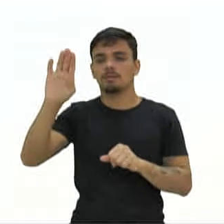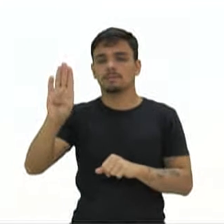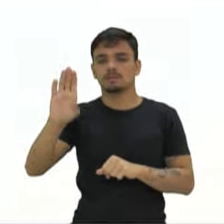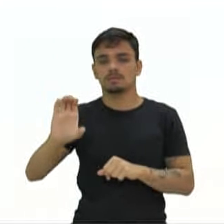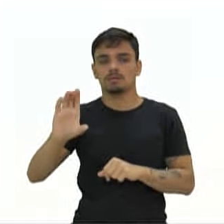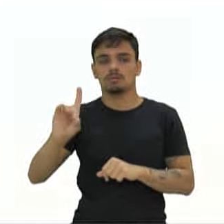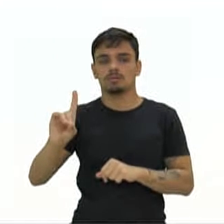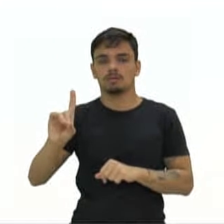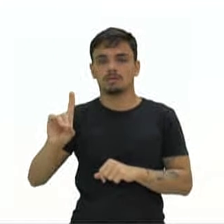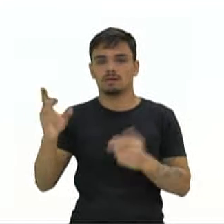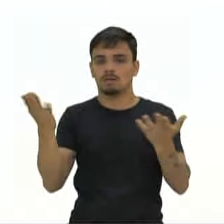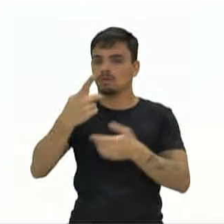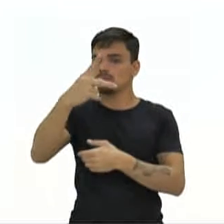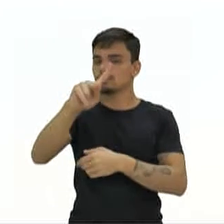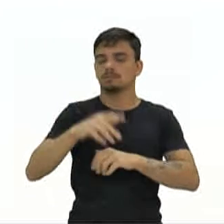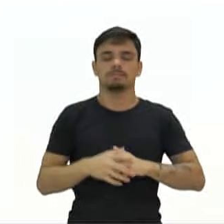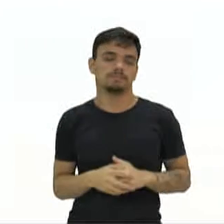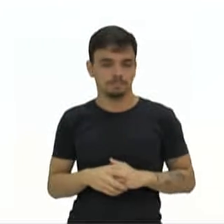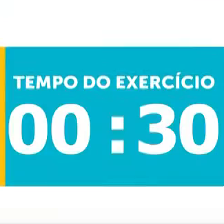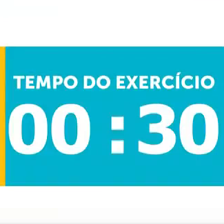D. Vamos lá, tua vez.